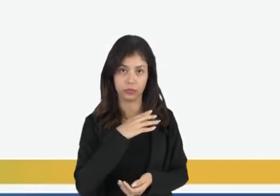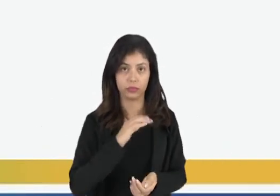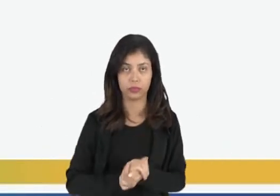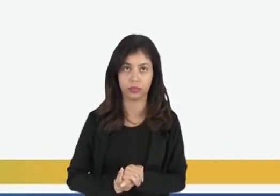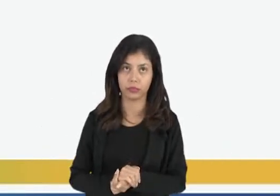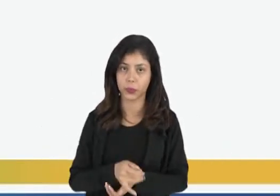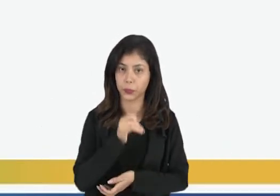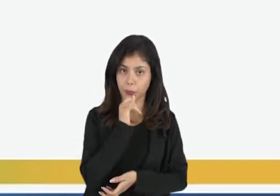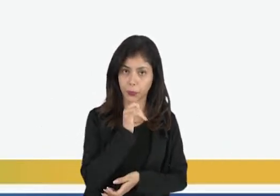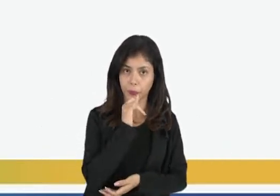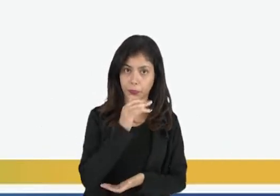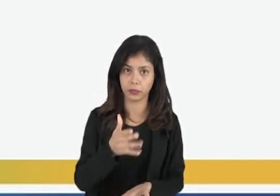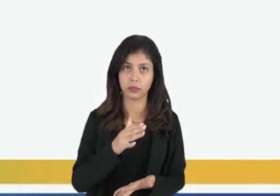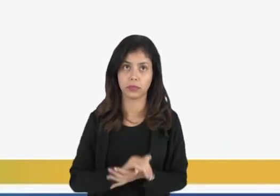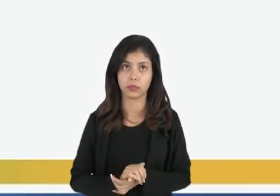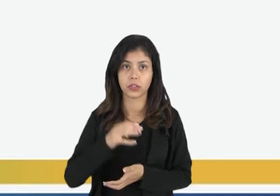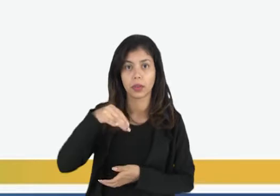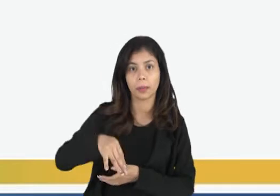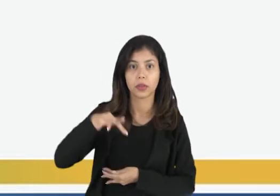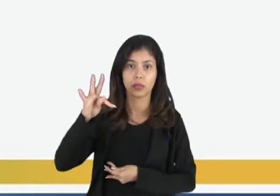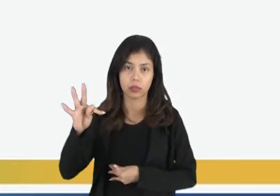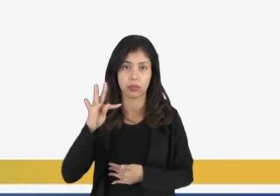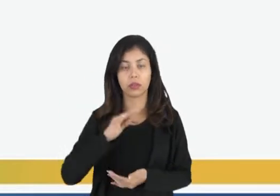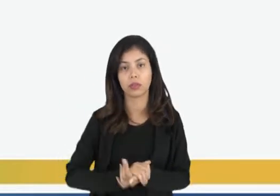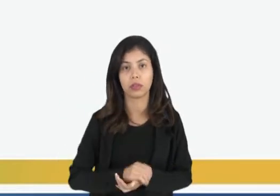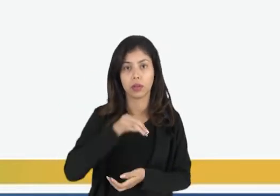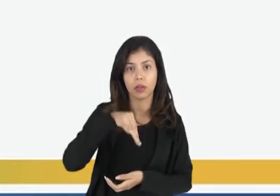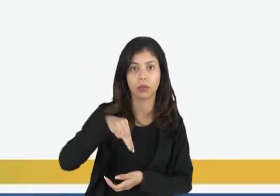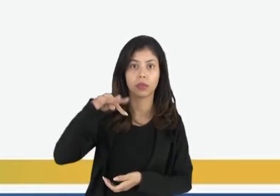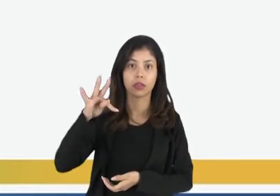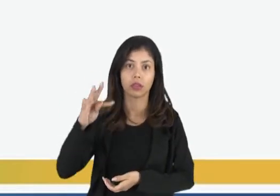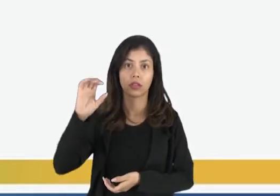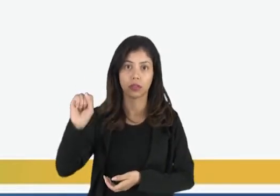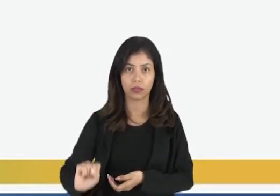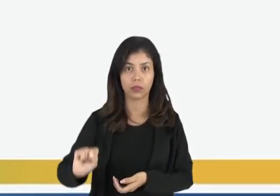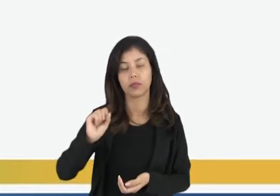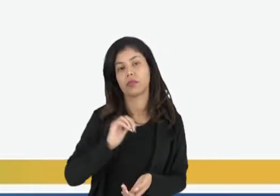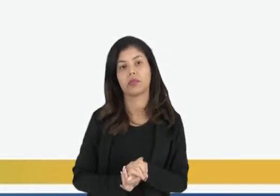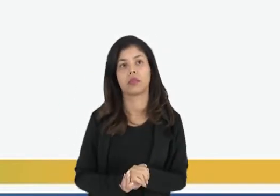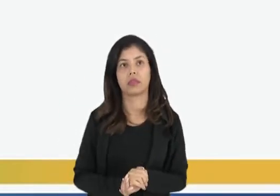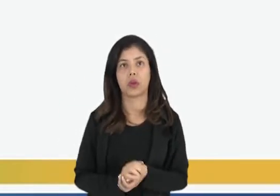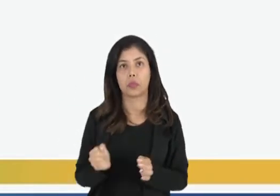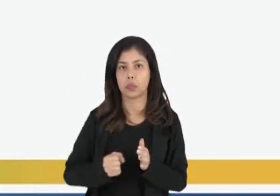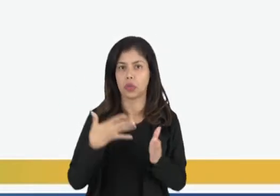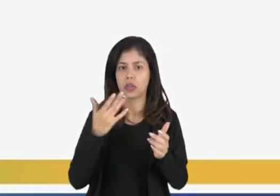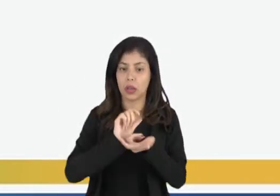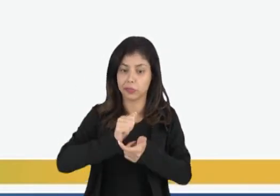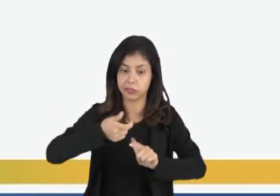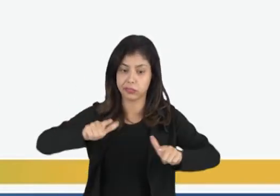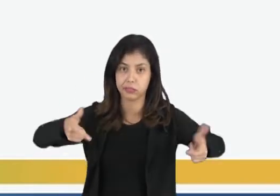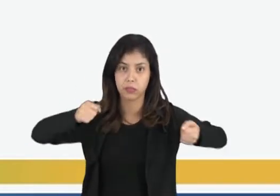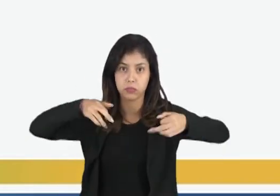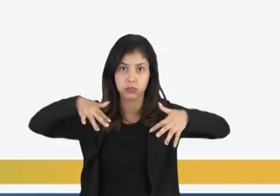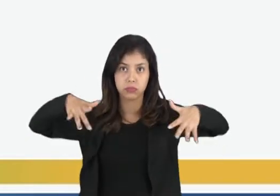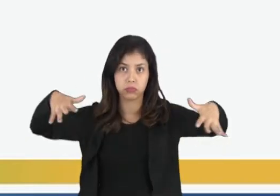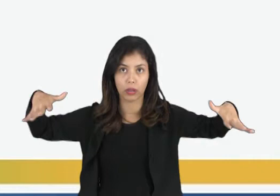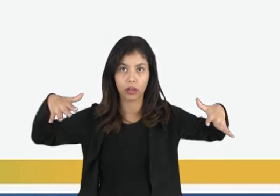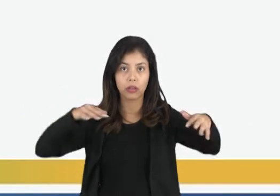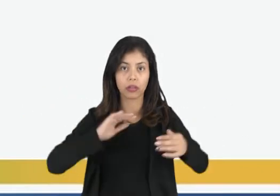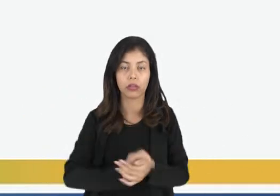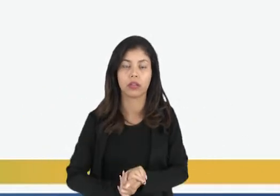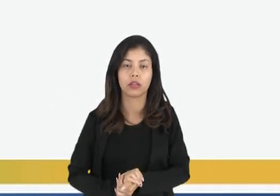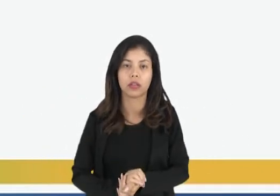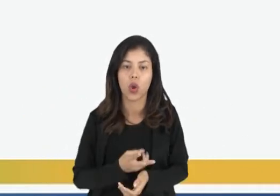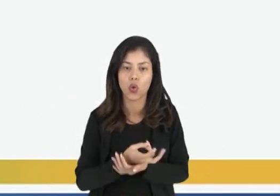pega, por exemplo, Mato Grosso do Sul, as cidades do interior elas têm uma expansão fantástica